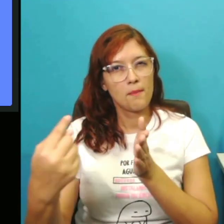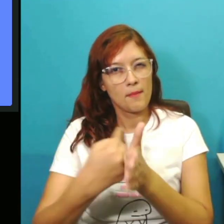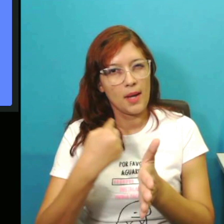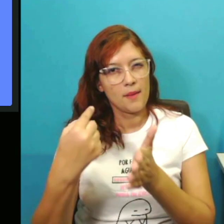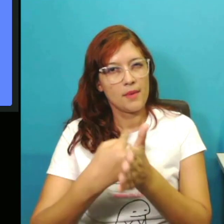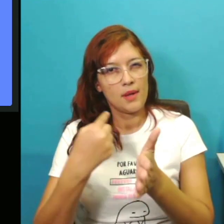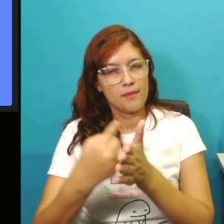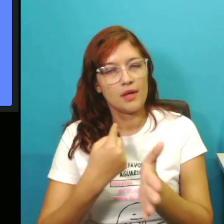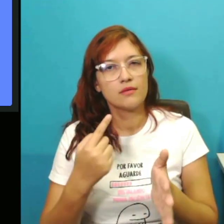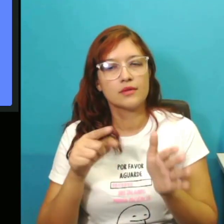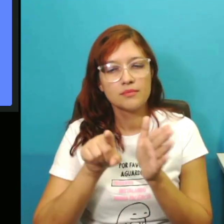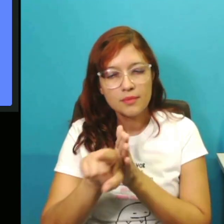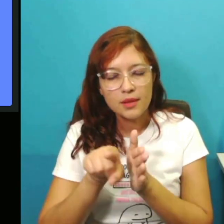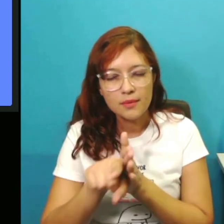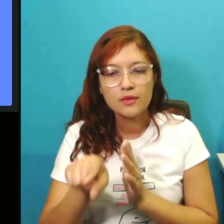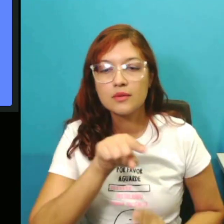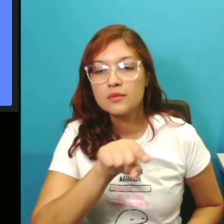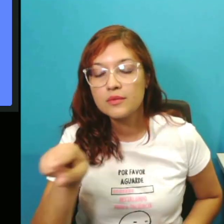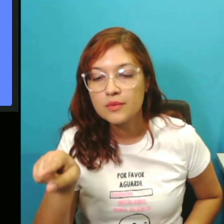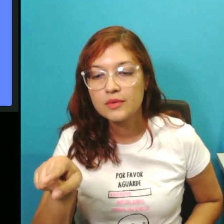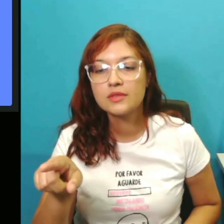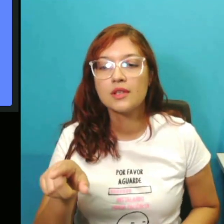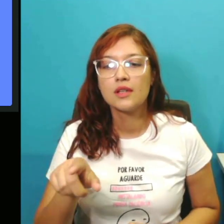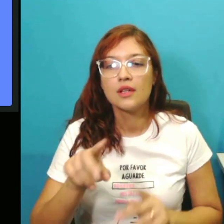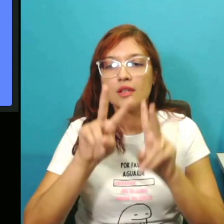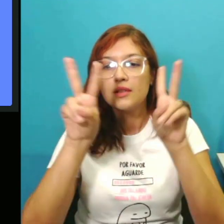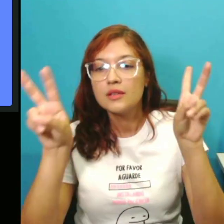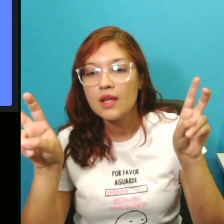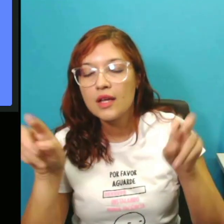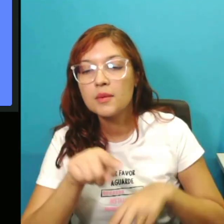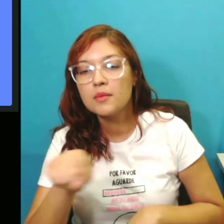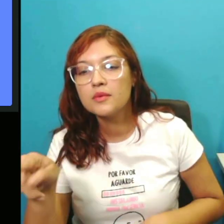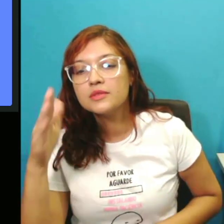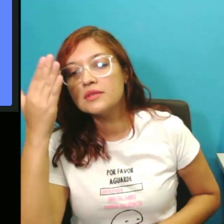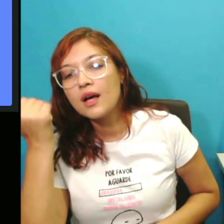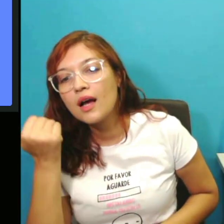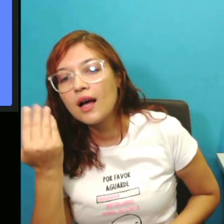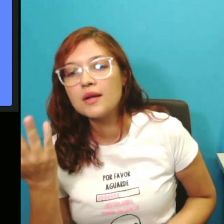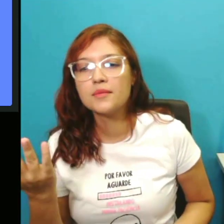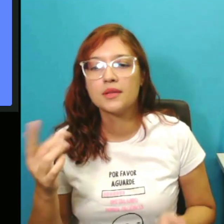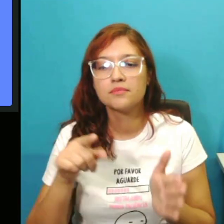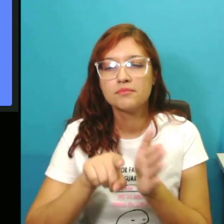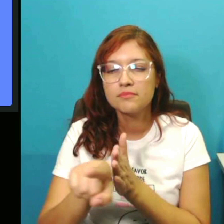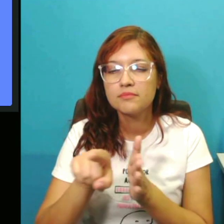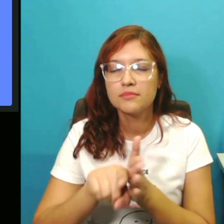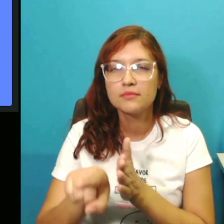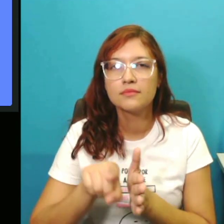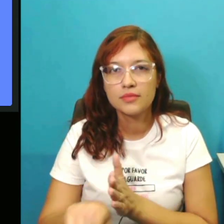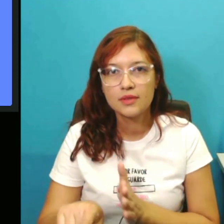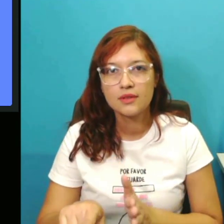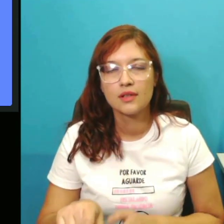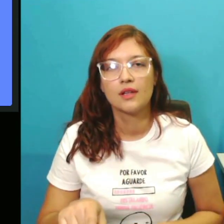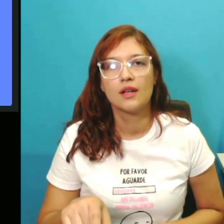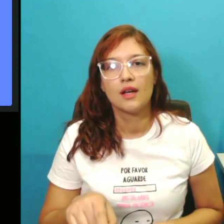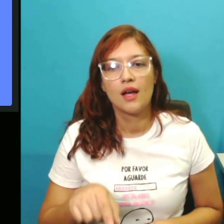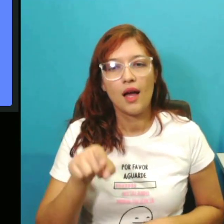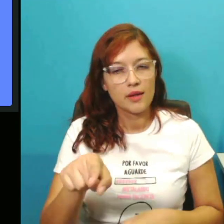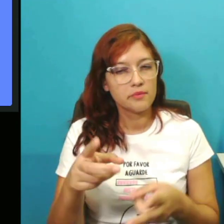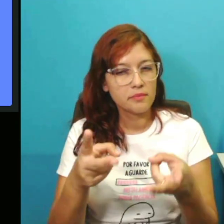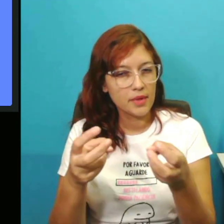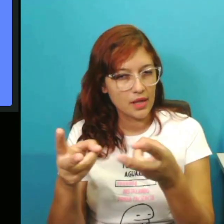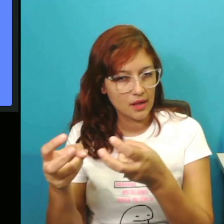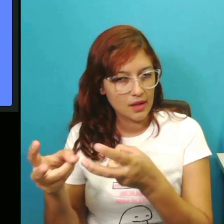Então, antes é preciso fazer alguns questionamentos, perguntar aos alunos o que é que eles já conhecem sobre o tema,